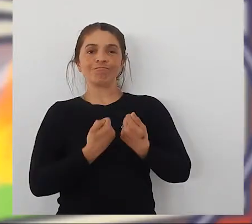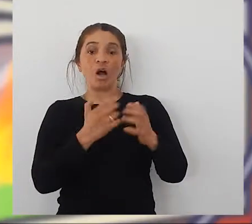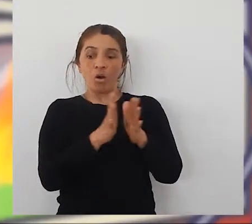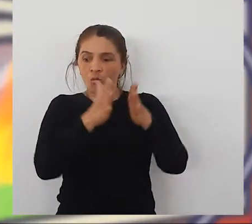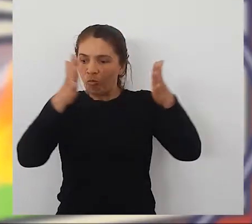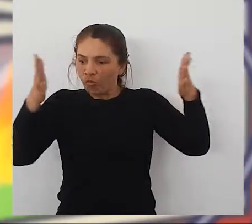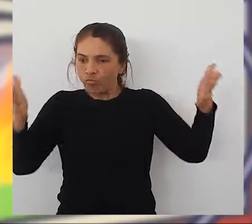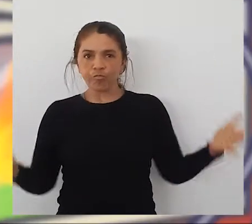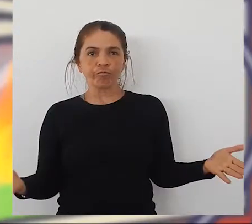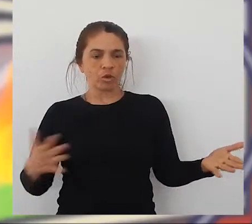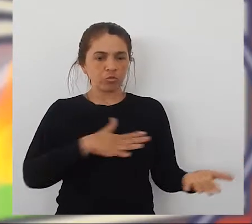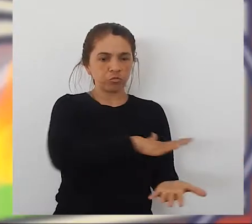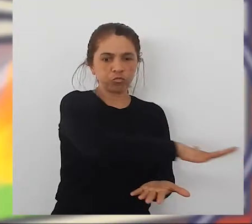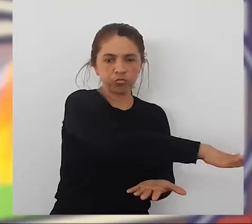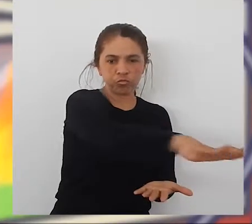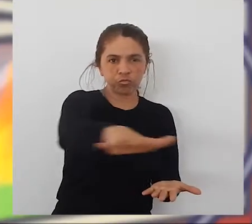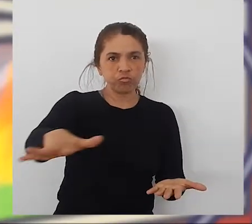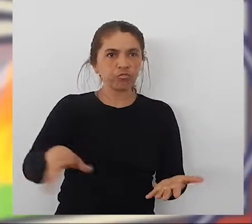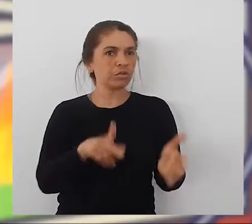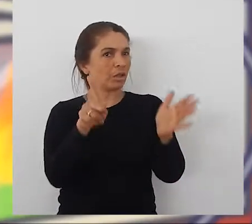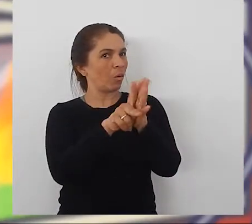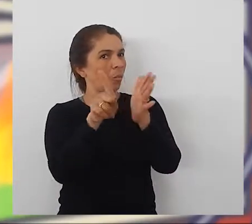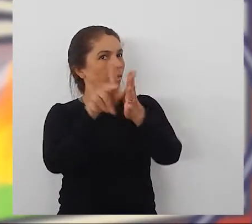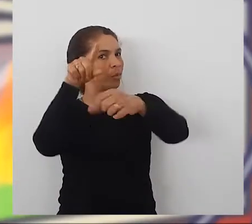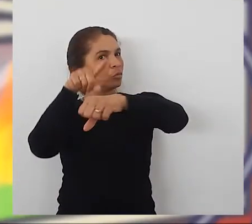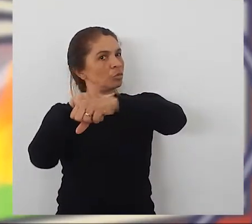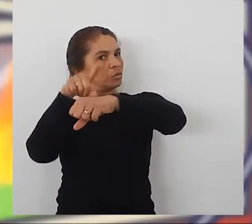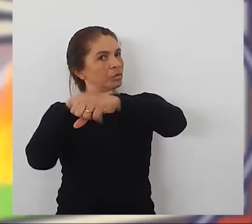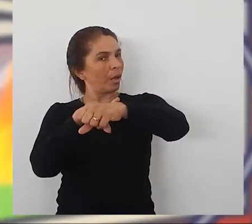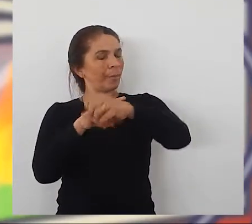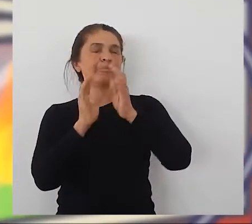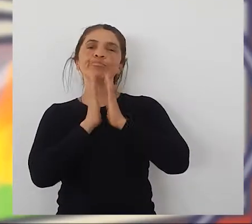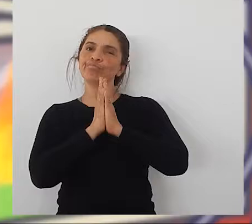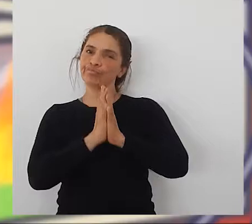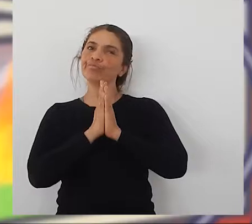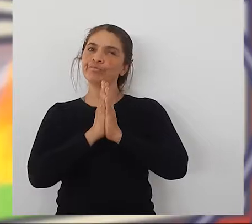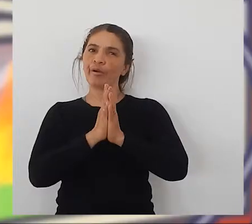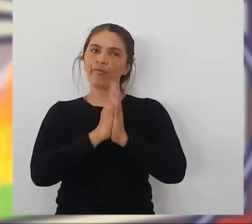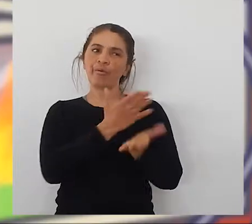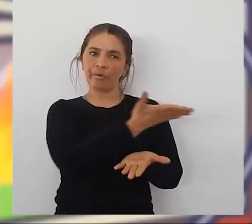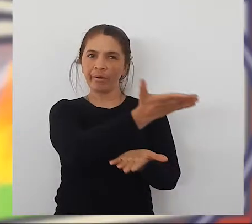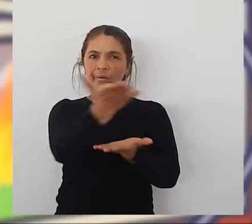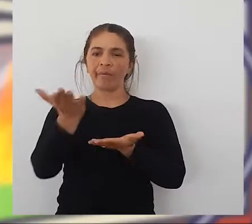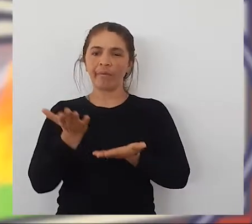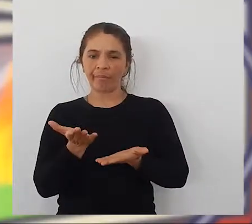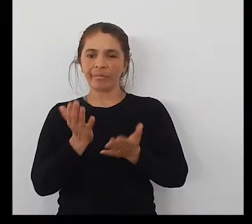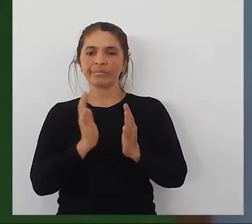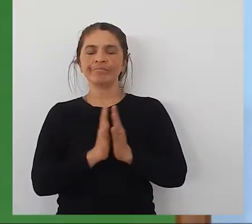em grandes proporções e sem ser o período específico para isso. Por favor, né, gente?